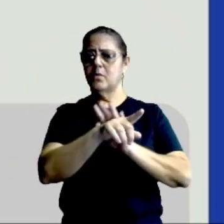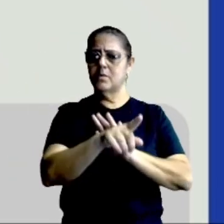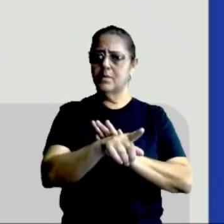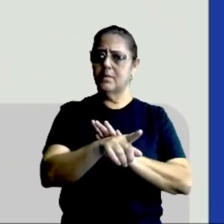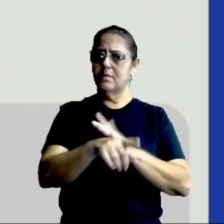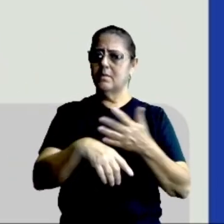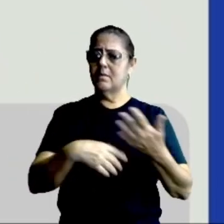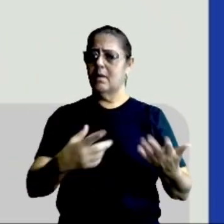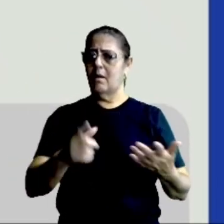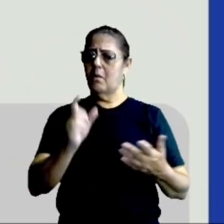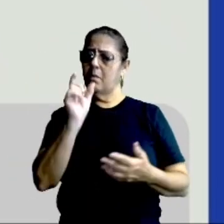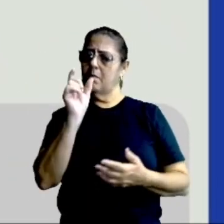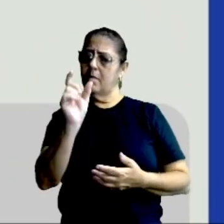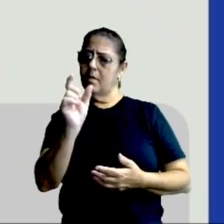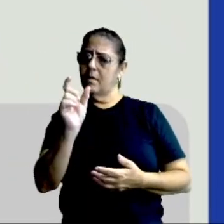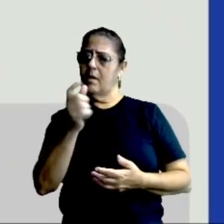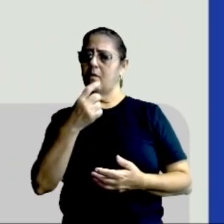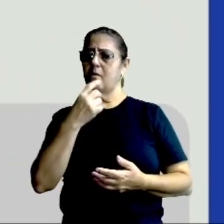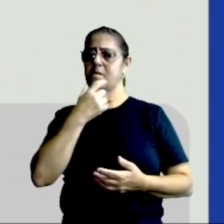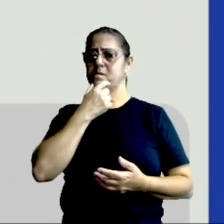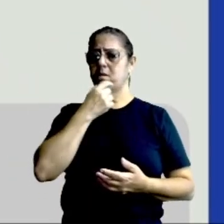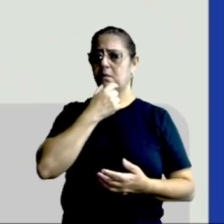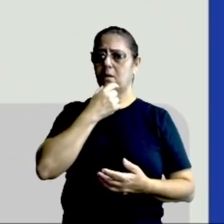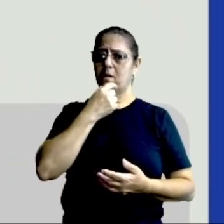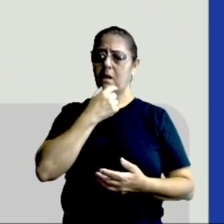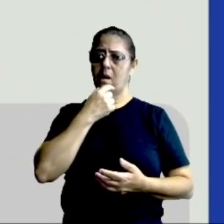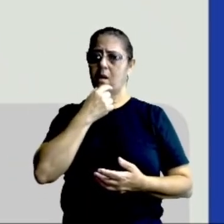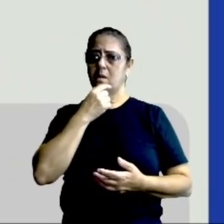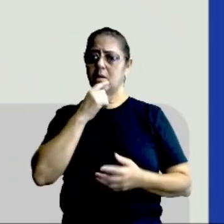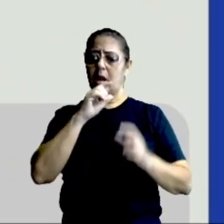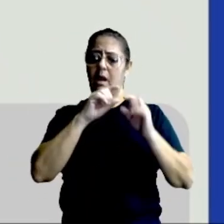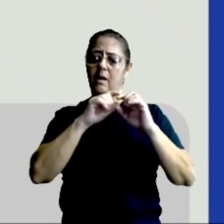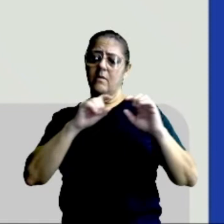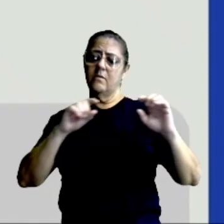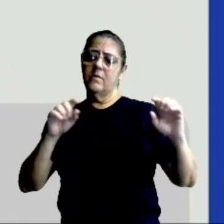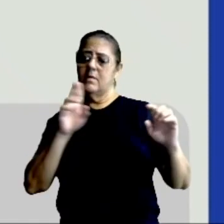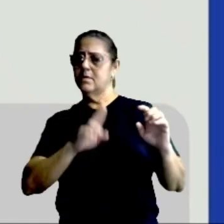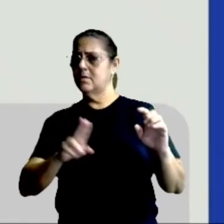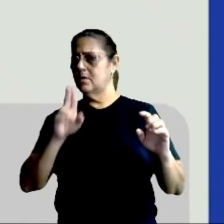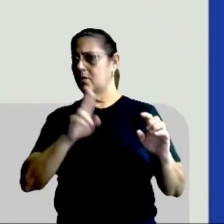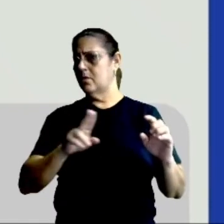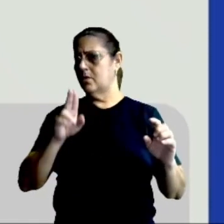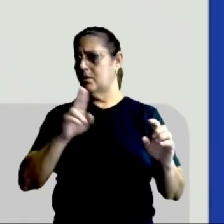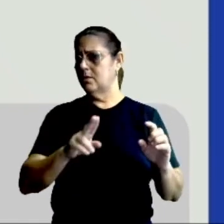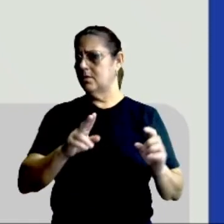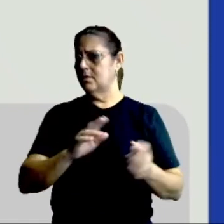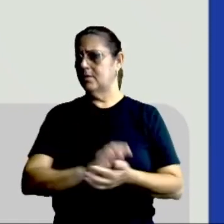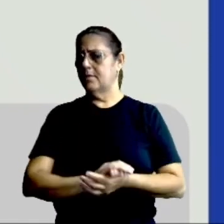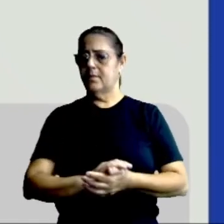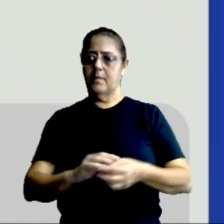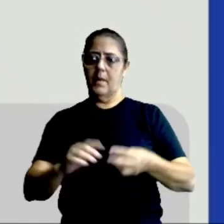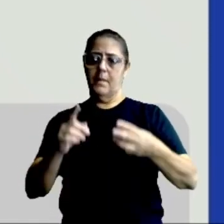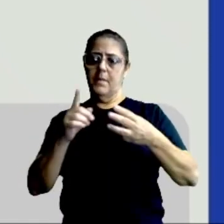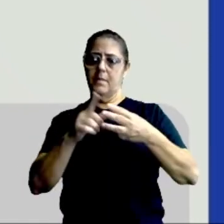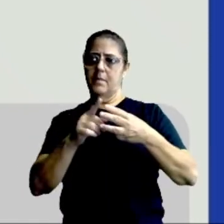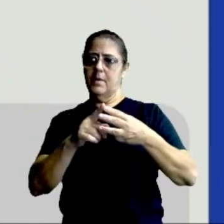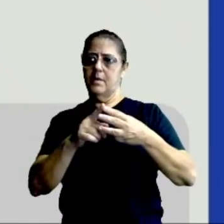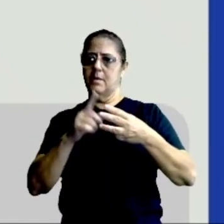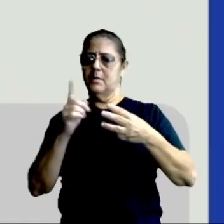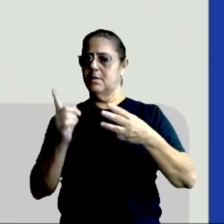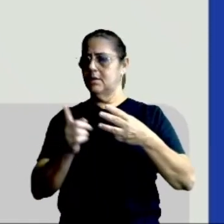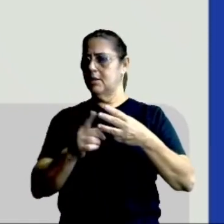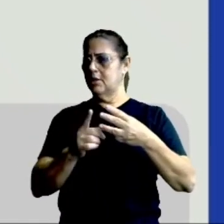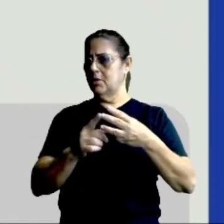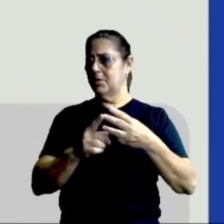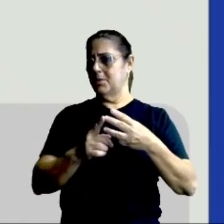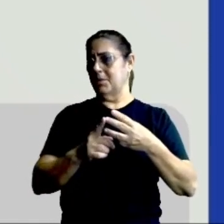diz determinada palavra em língua inglesa, qual é a frase que ela usa, gente? May I go to the toilet? How